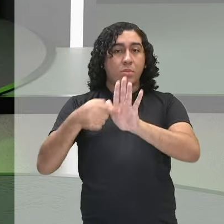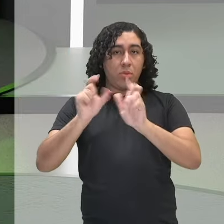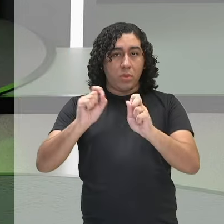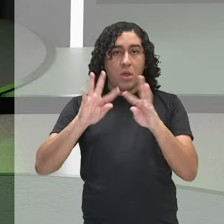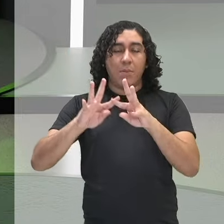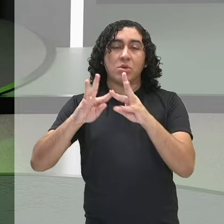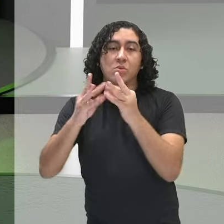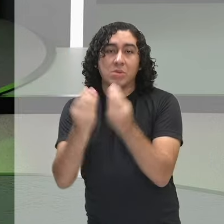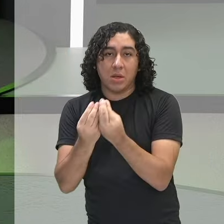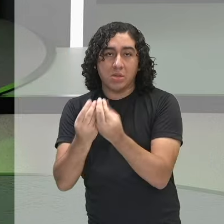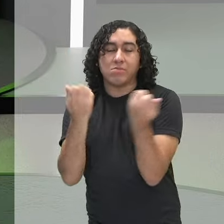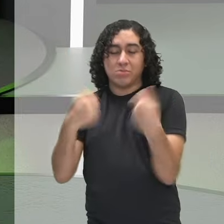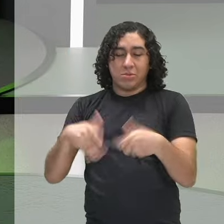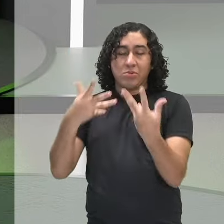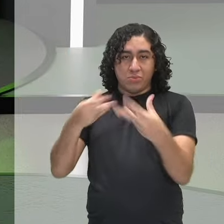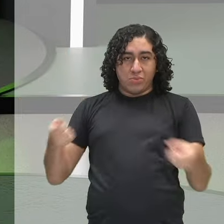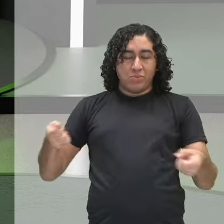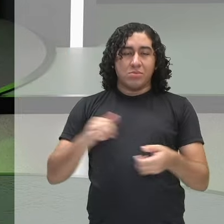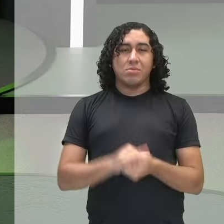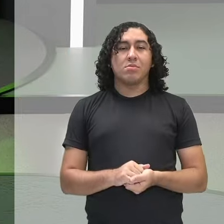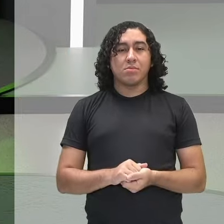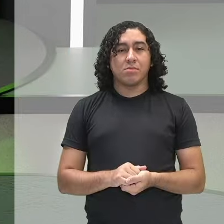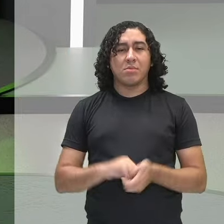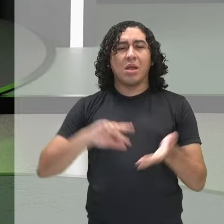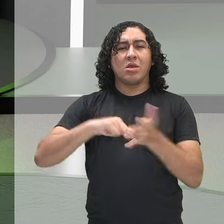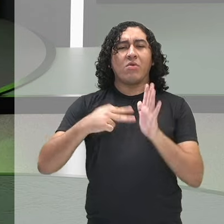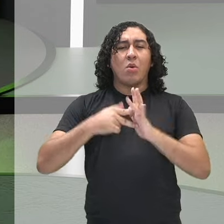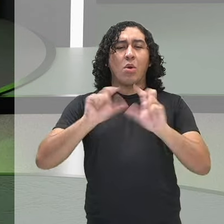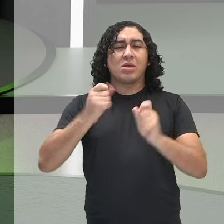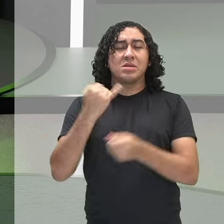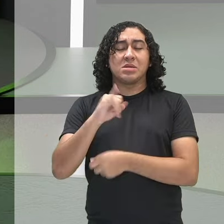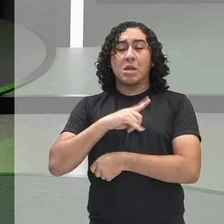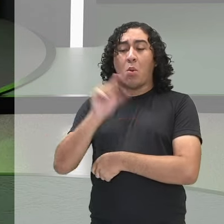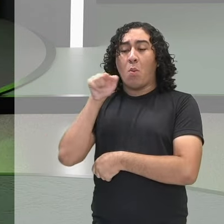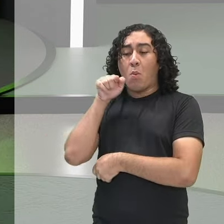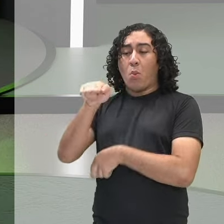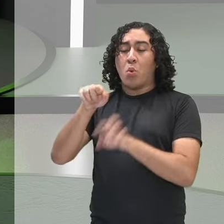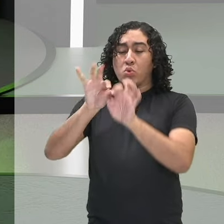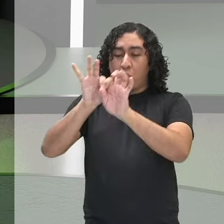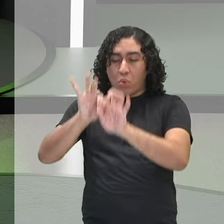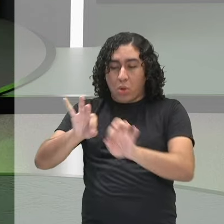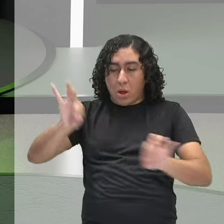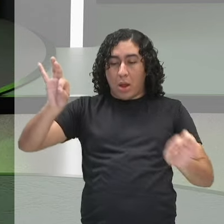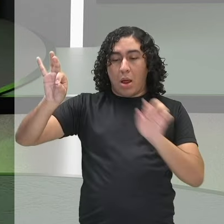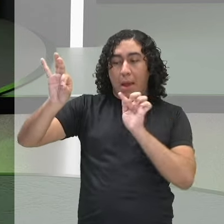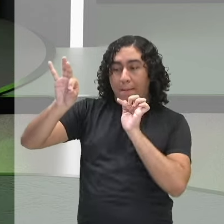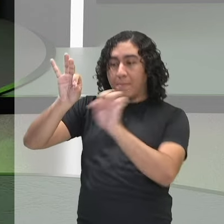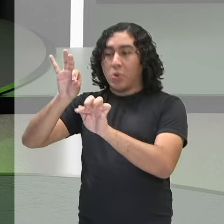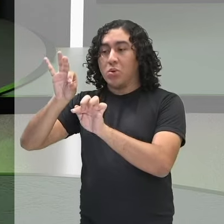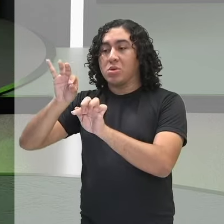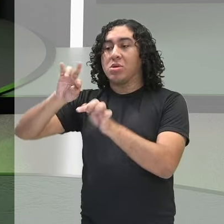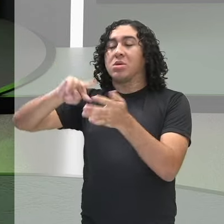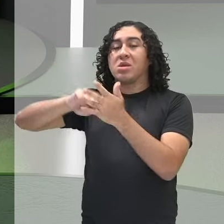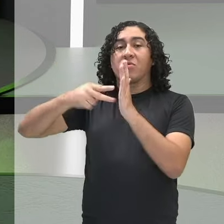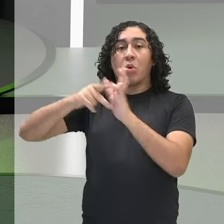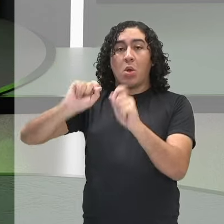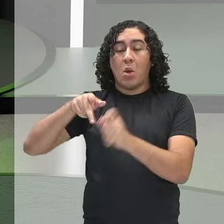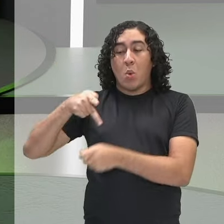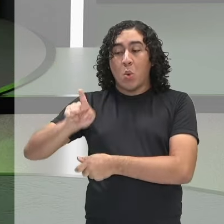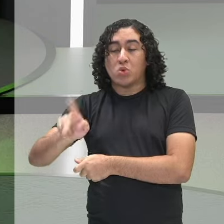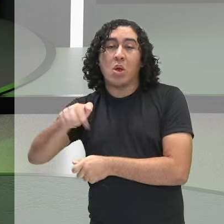substância saturada. Ah, professor, então quer dizer que se eu colocar um ponto em cima dessa região, continua sendo